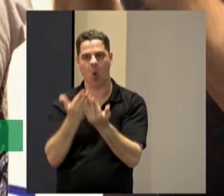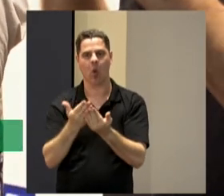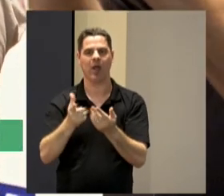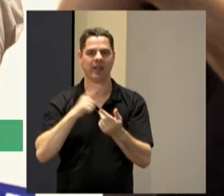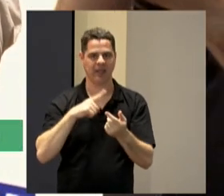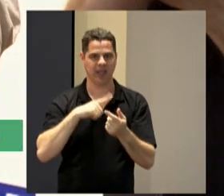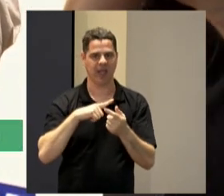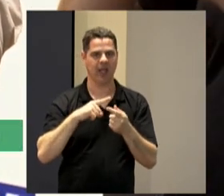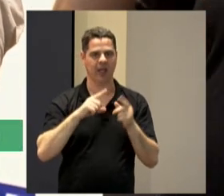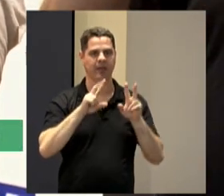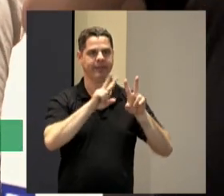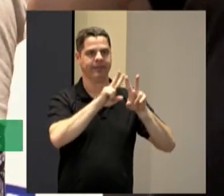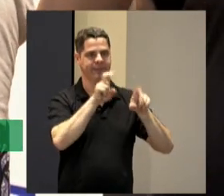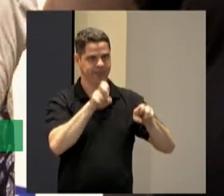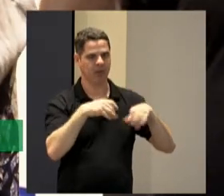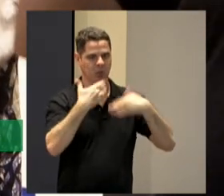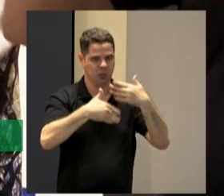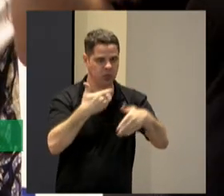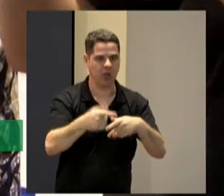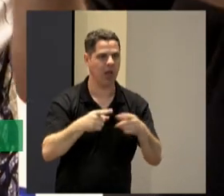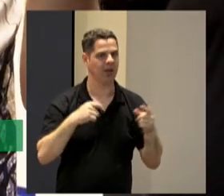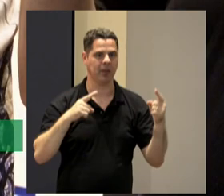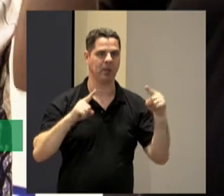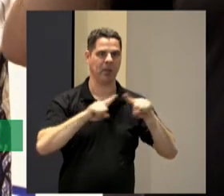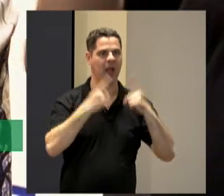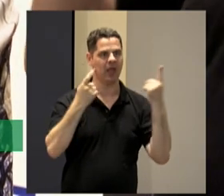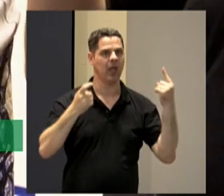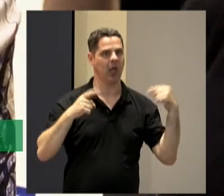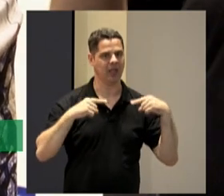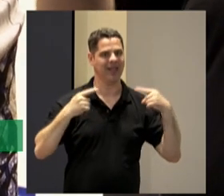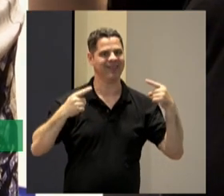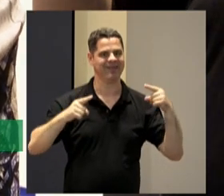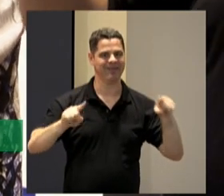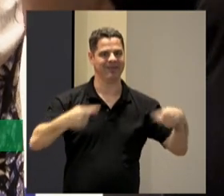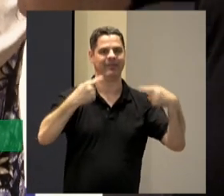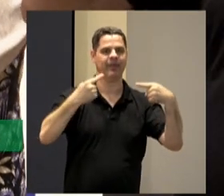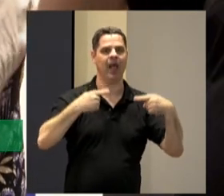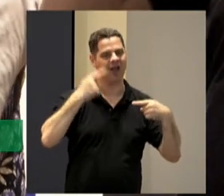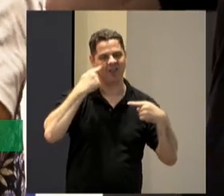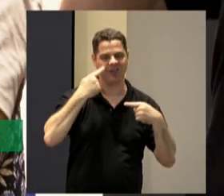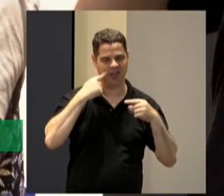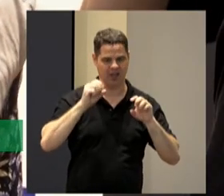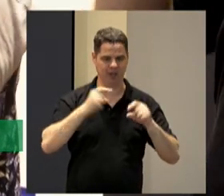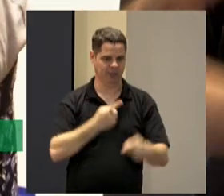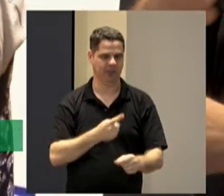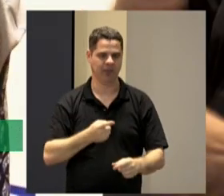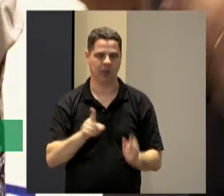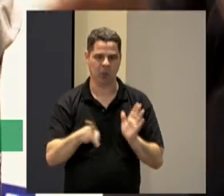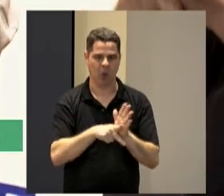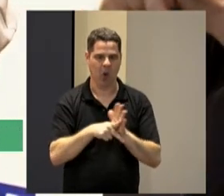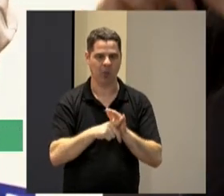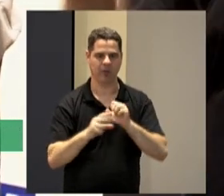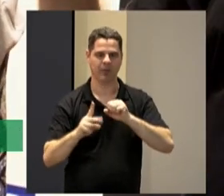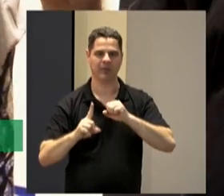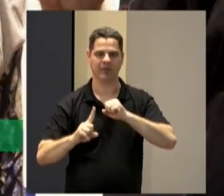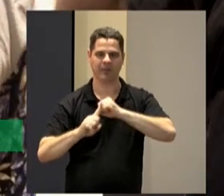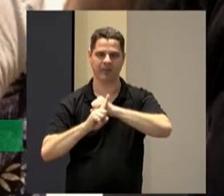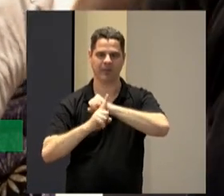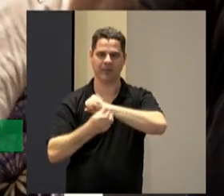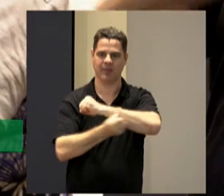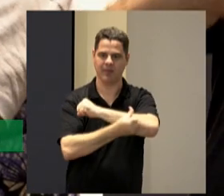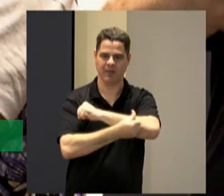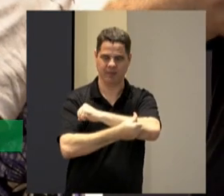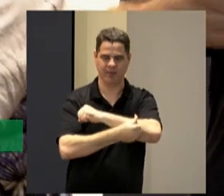com algumas questões tensas. Lembro perfeitamente quando a educação infantil entrou nessa pauta. A educação